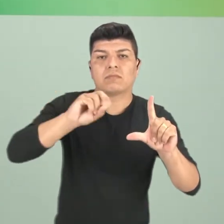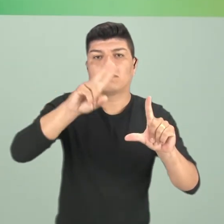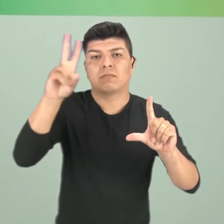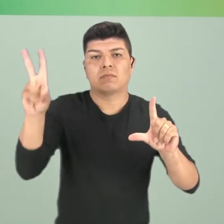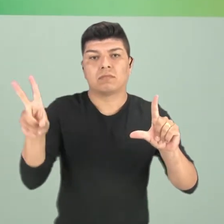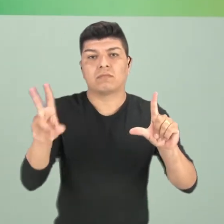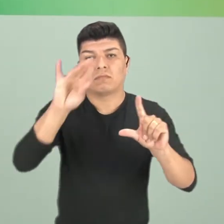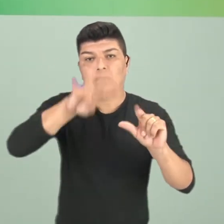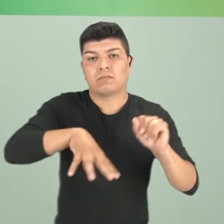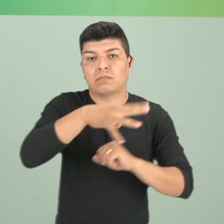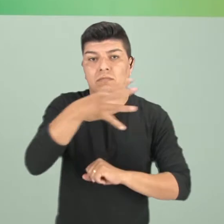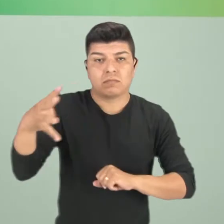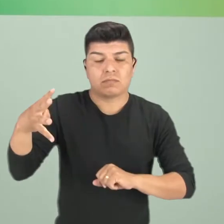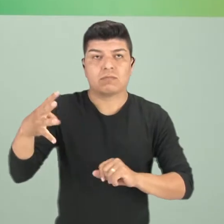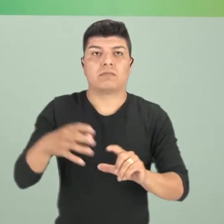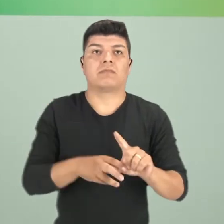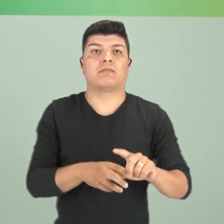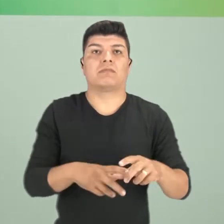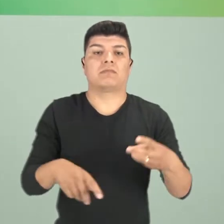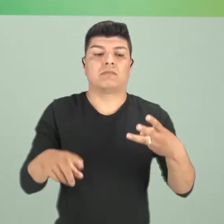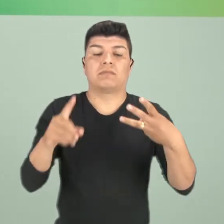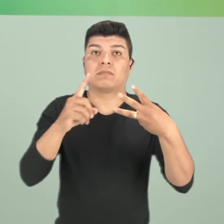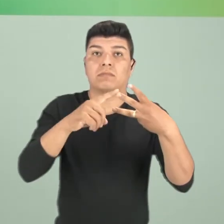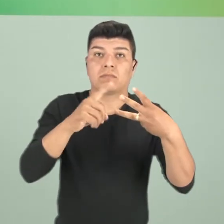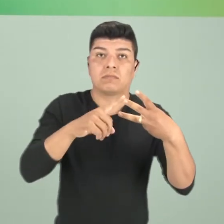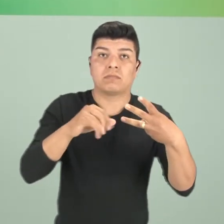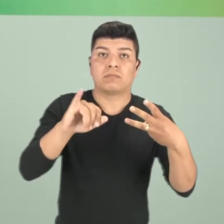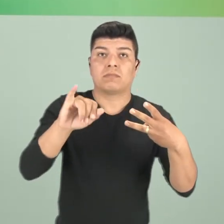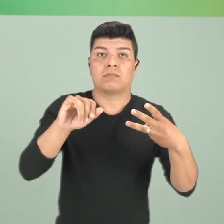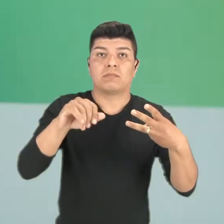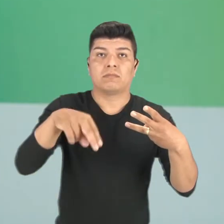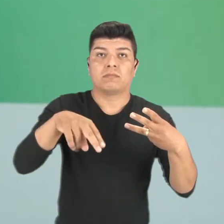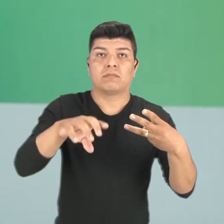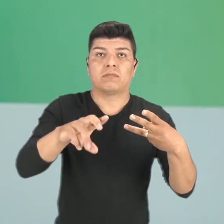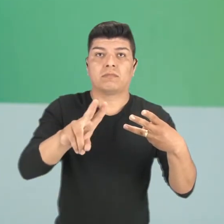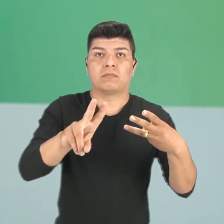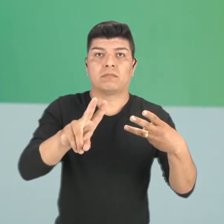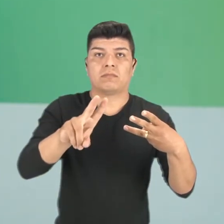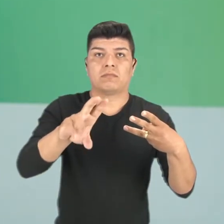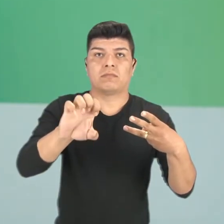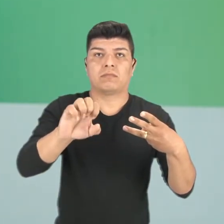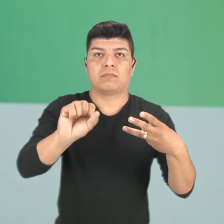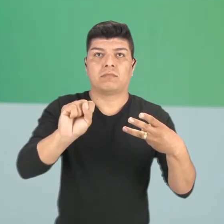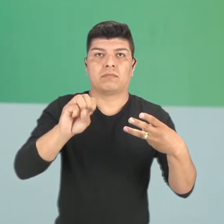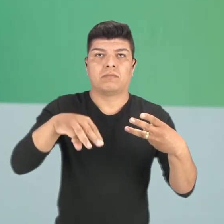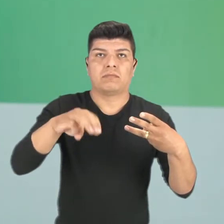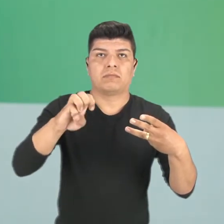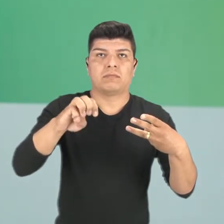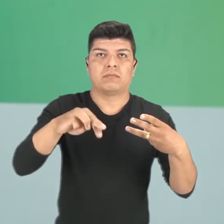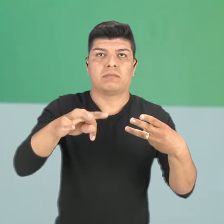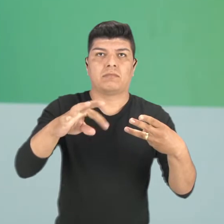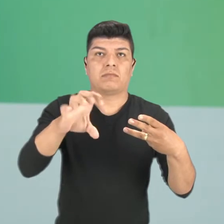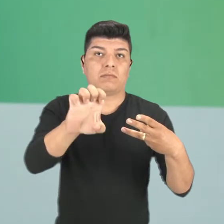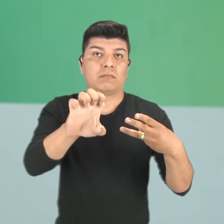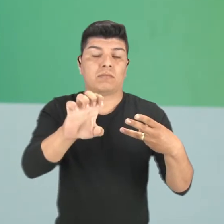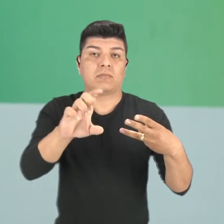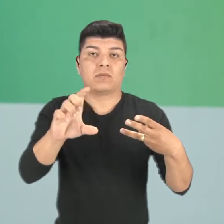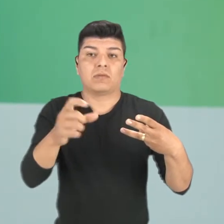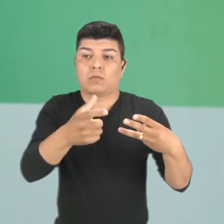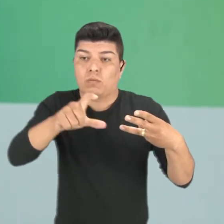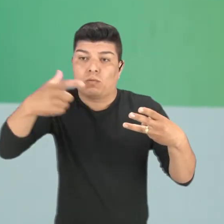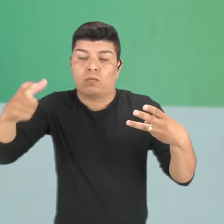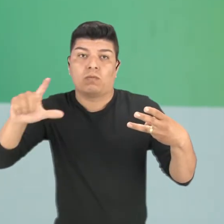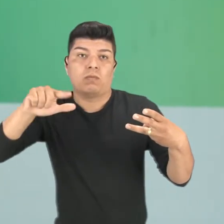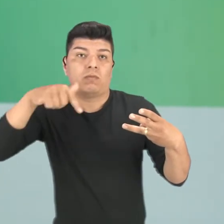tabela. Na grandeza inversamente proporcional, nós temos o contrário. Quando uma aumenta,